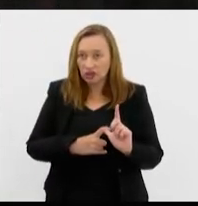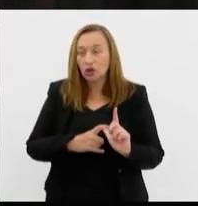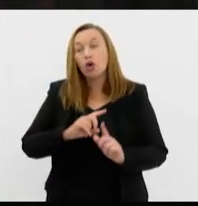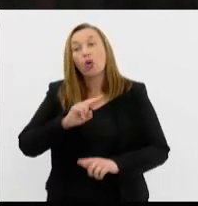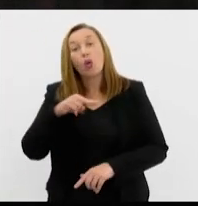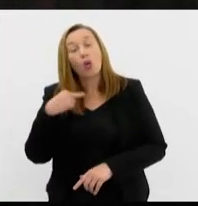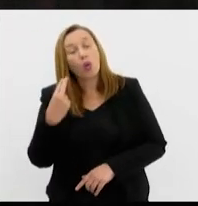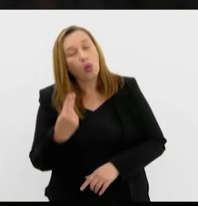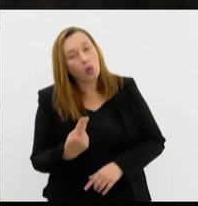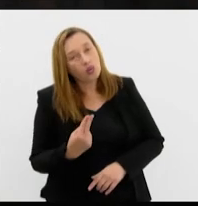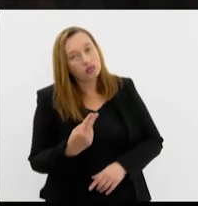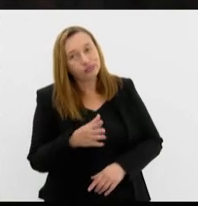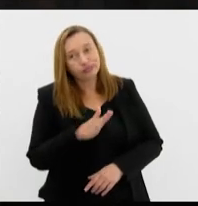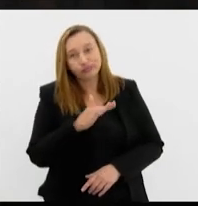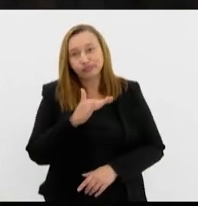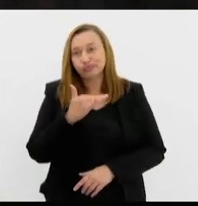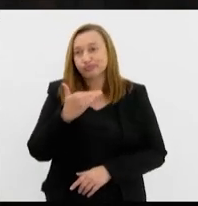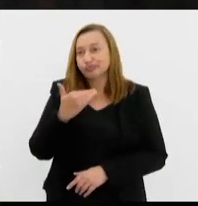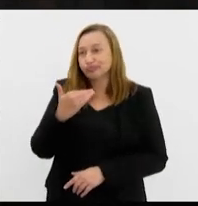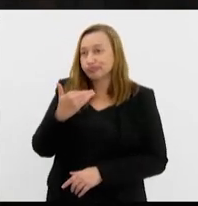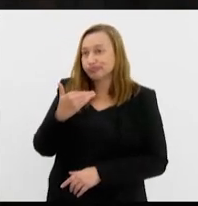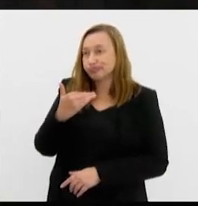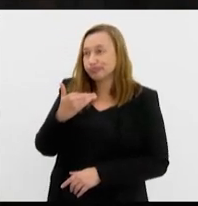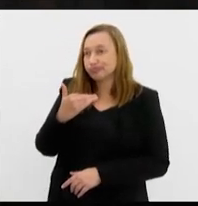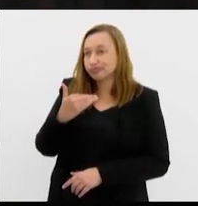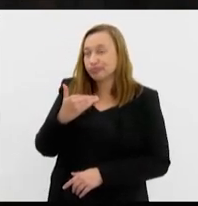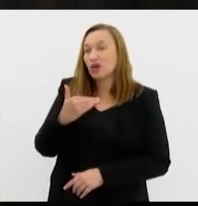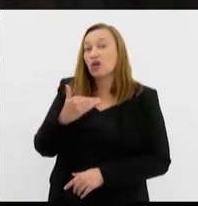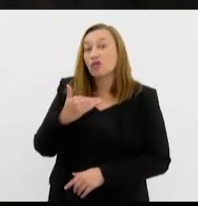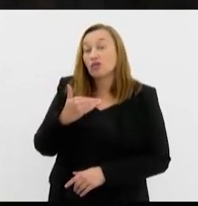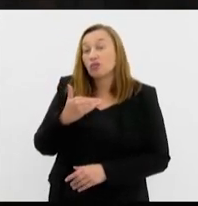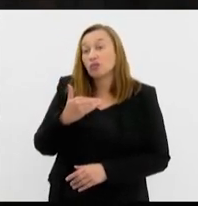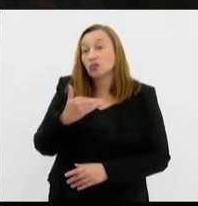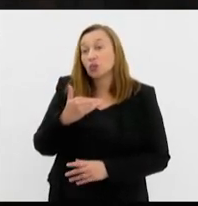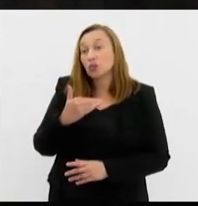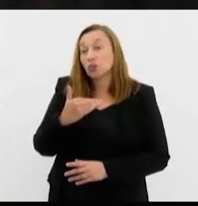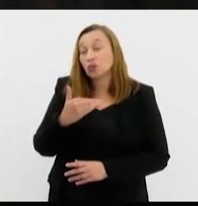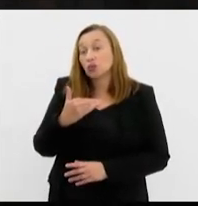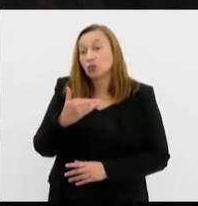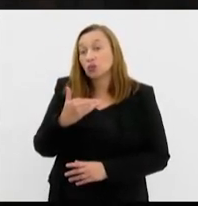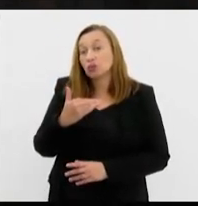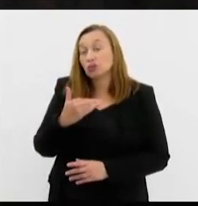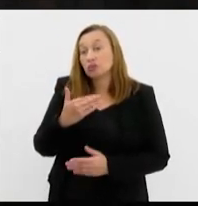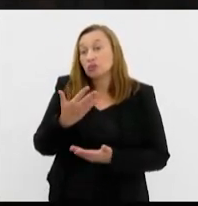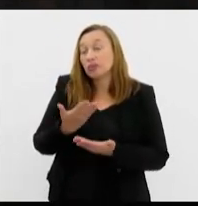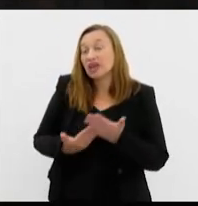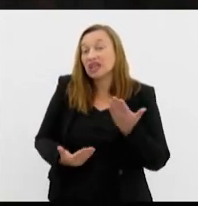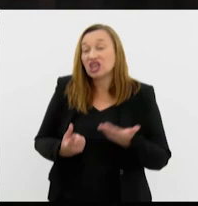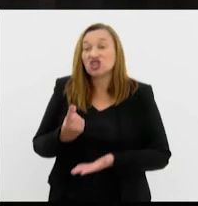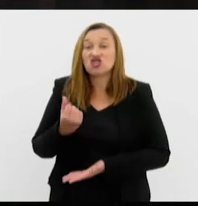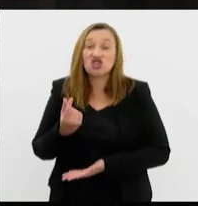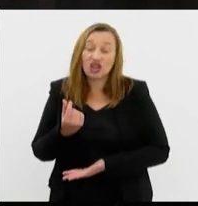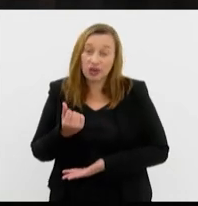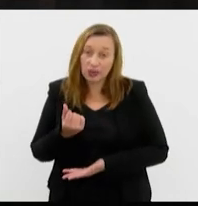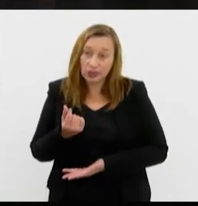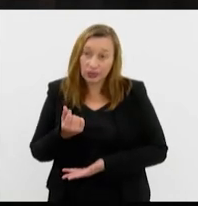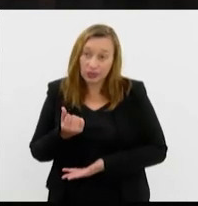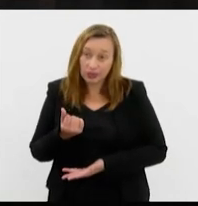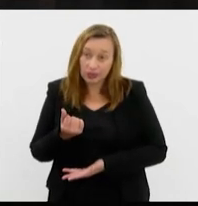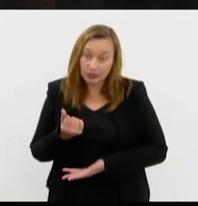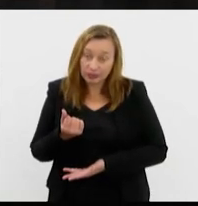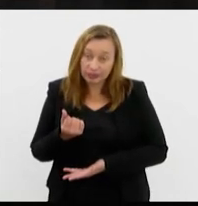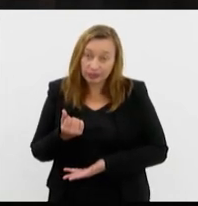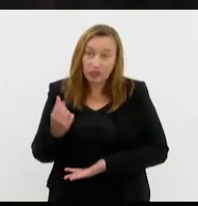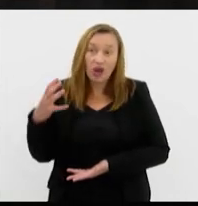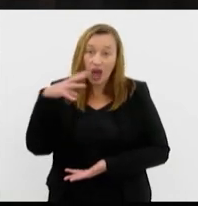nós vamos morrer financeira e economicamente de forma muito